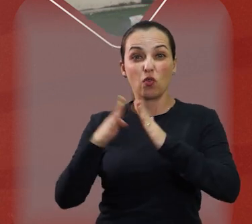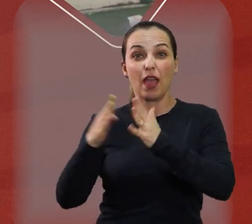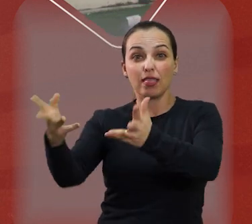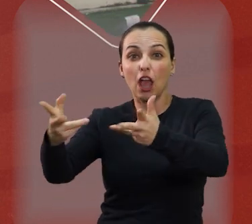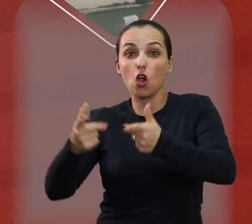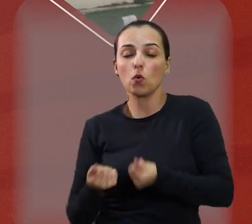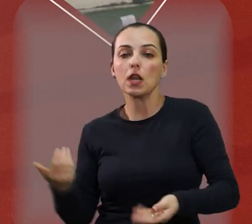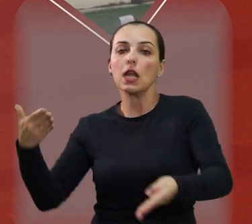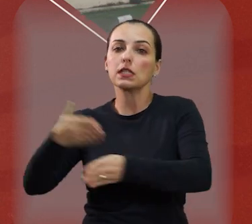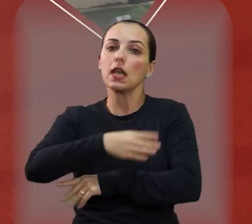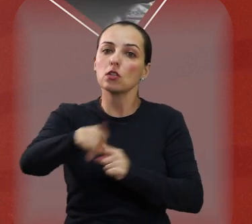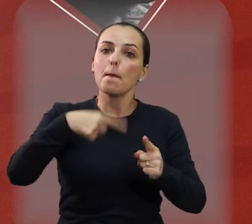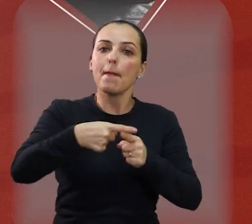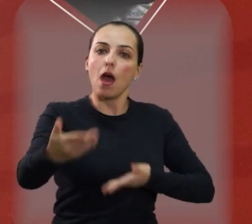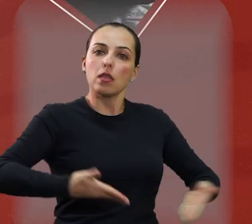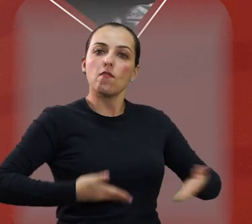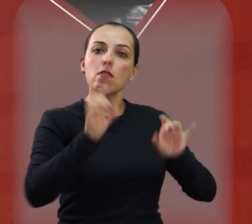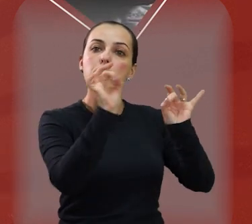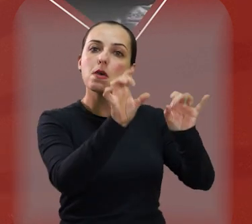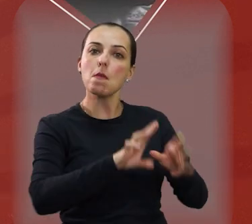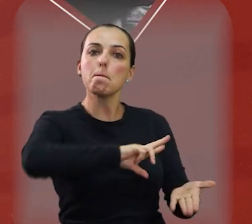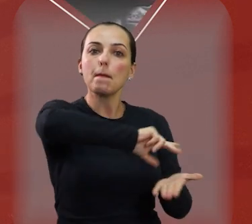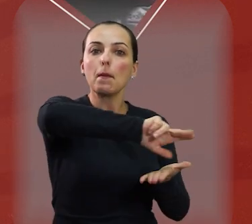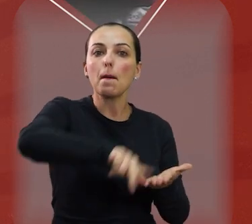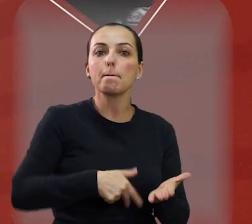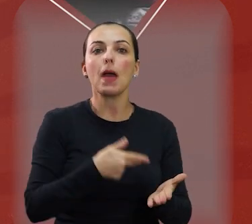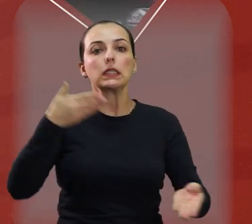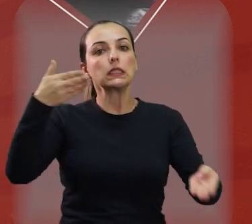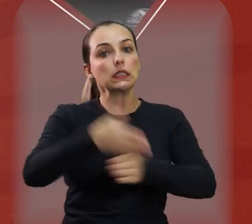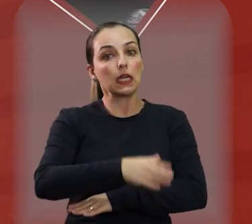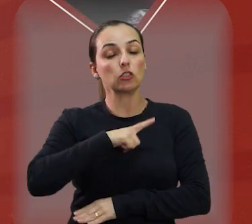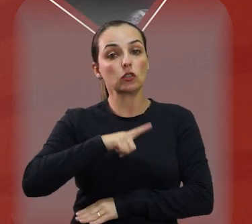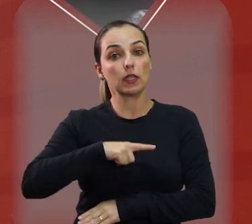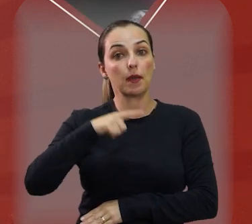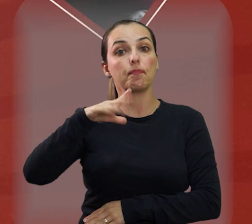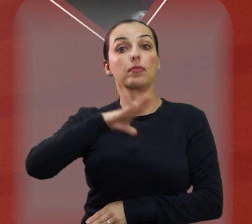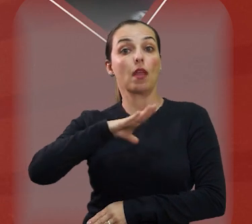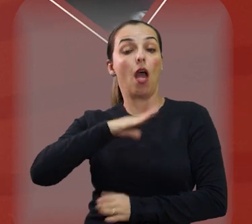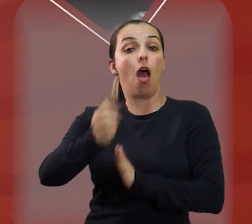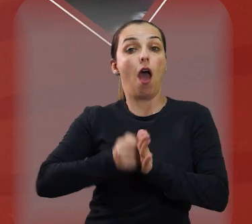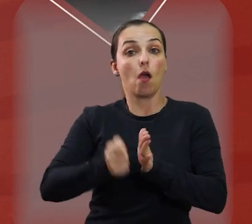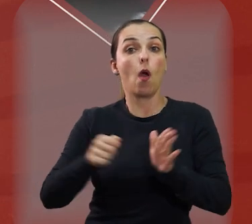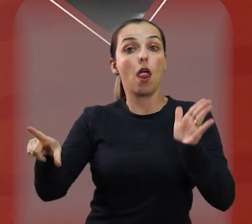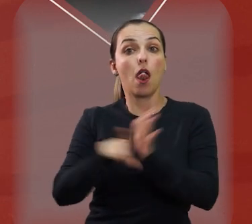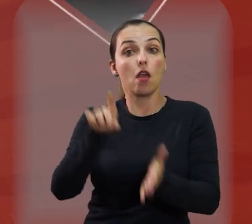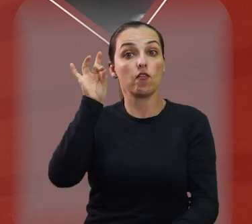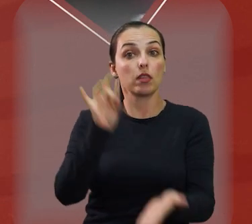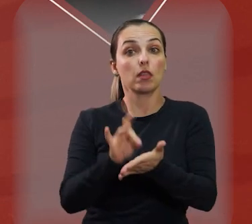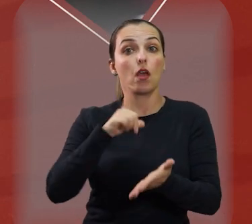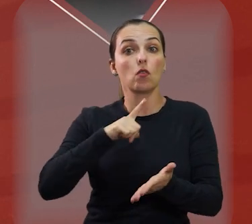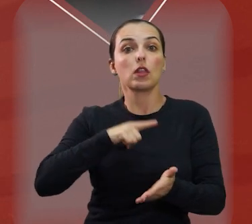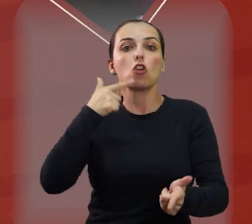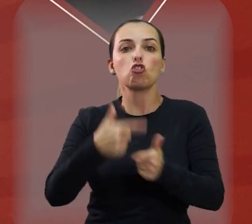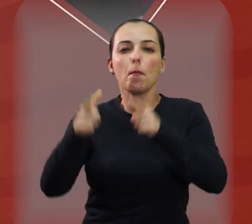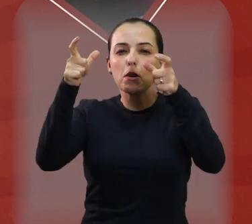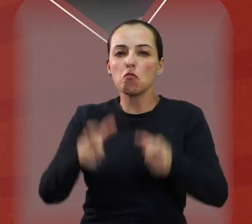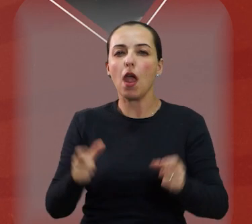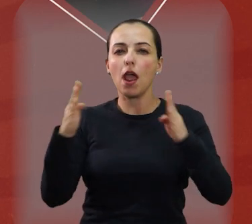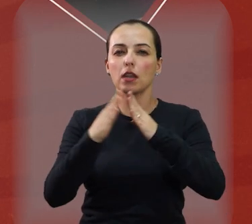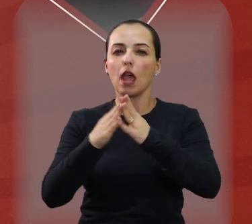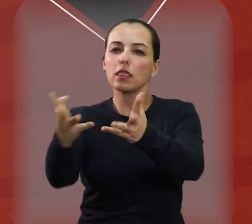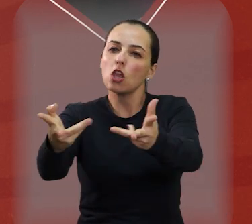acolhimento especializado. Em Araraquara, lei criou a casa-abrigo Alaide Aparecida Curanaga, que